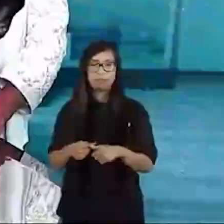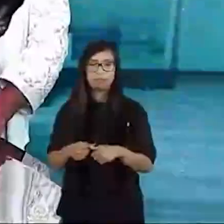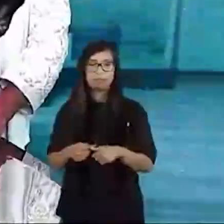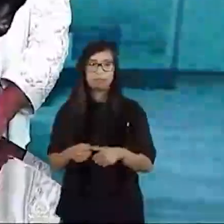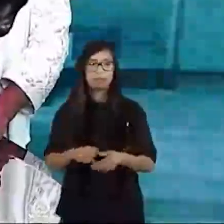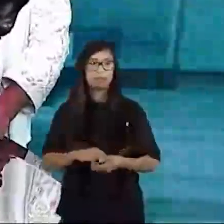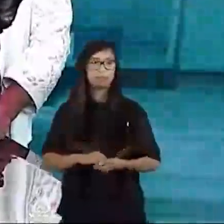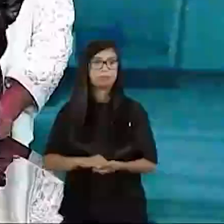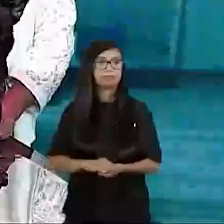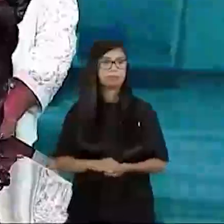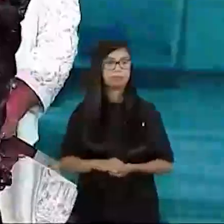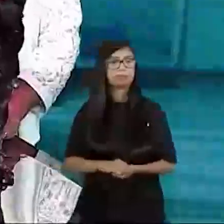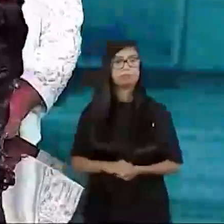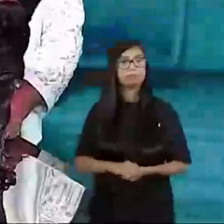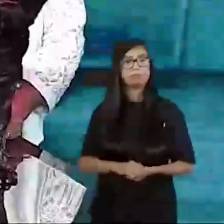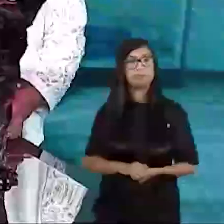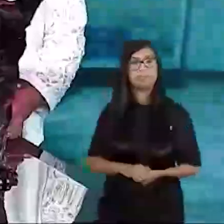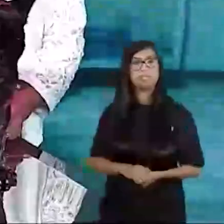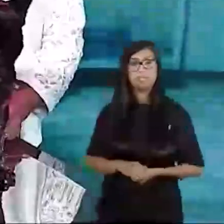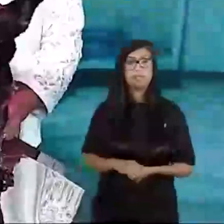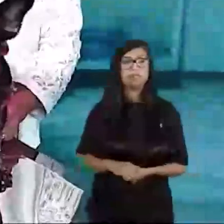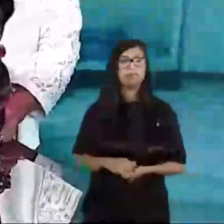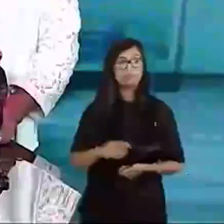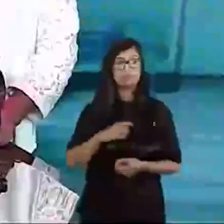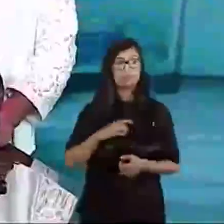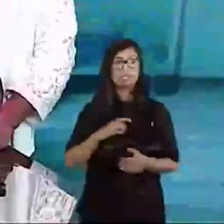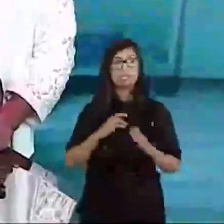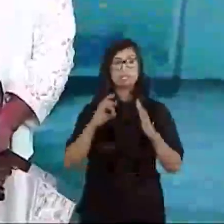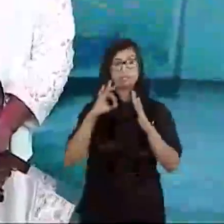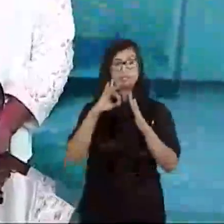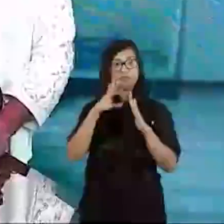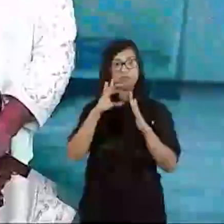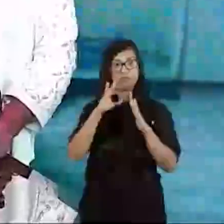Bom, então com lâmina de vidro,